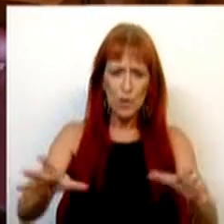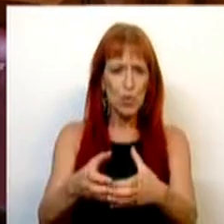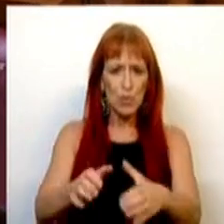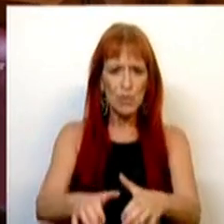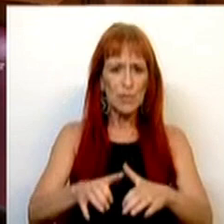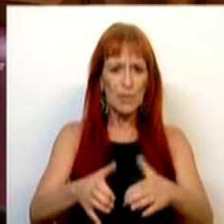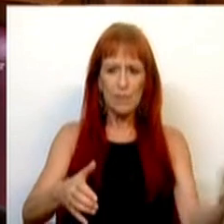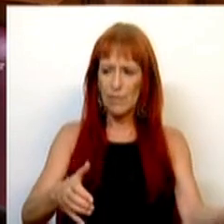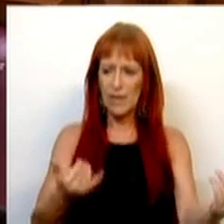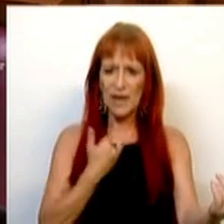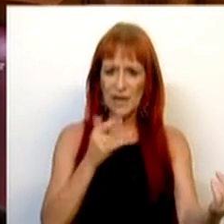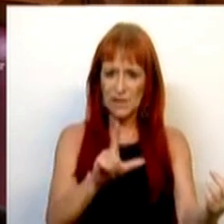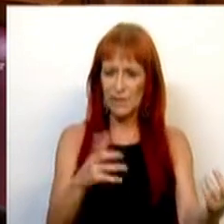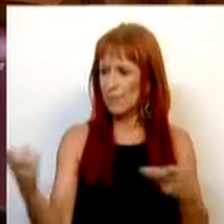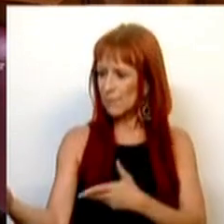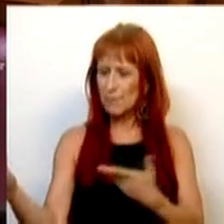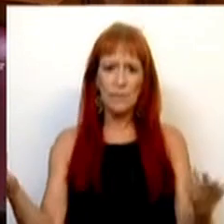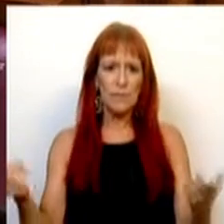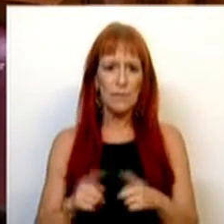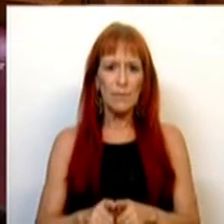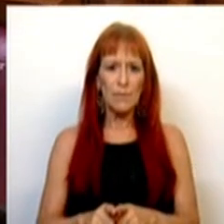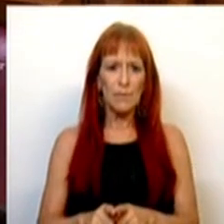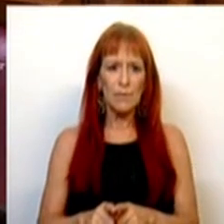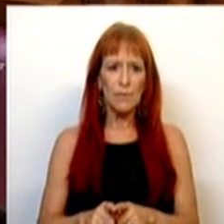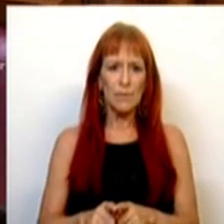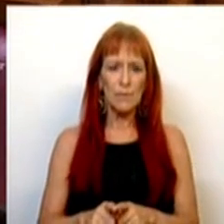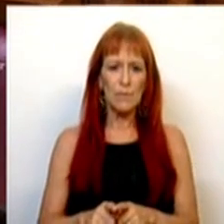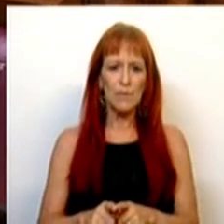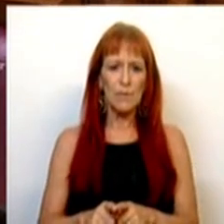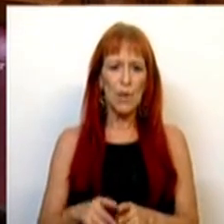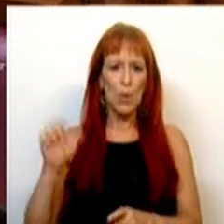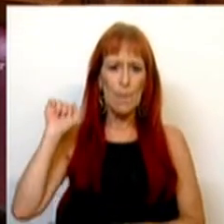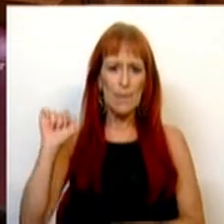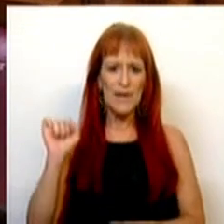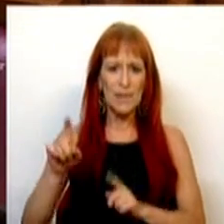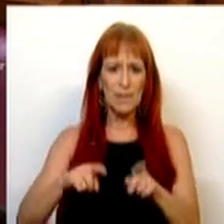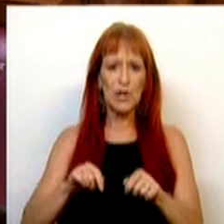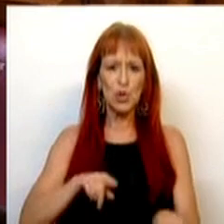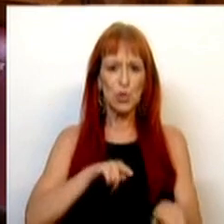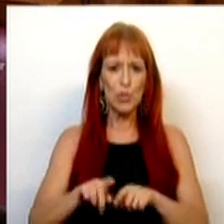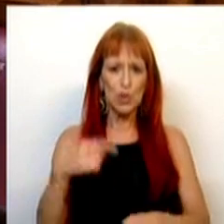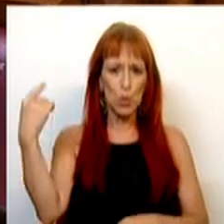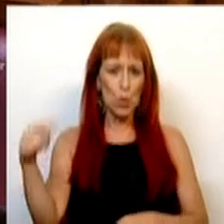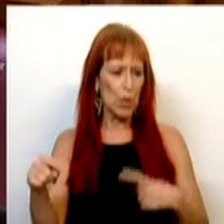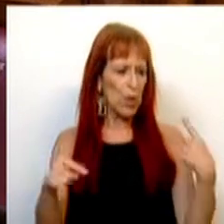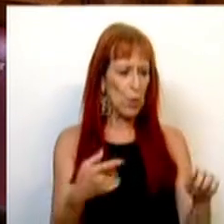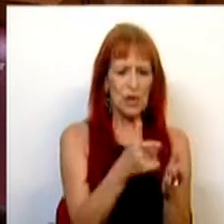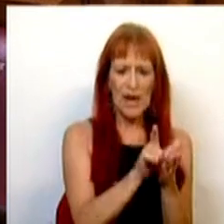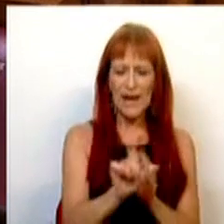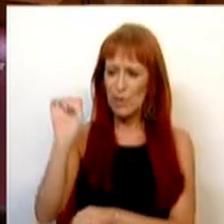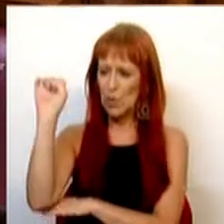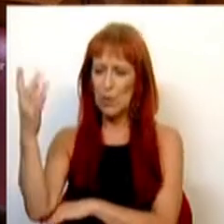grupos parlamentares da Iniciativa Liberal do Partido Comunista Português e os deputados únicos do LIVRE e do